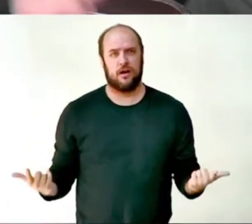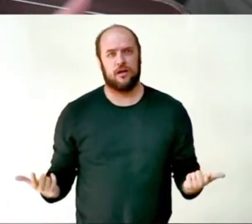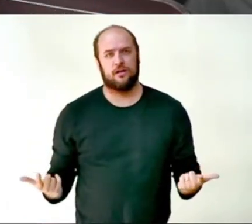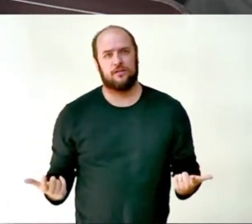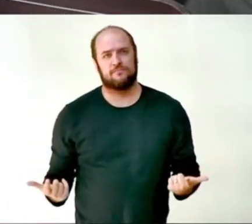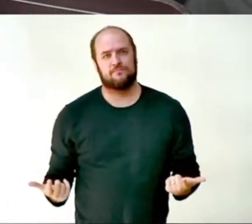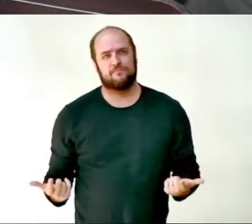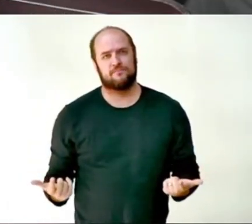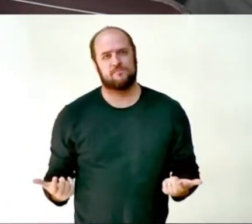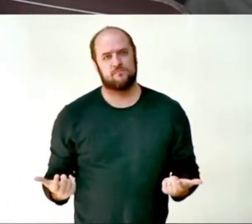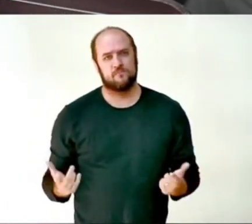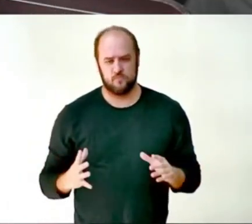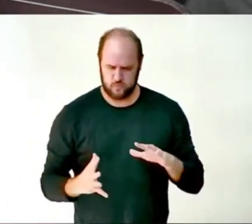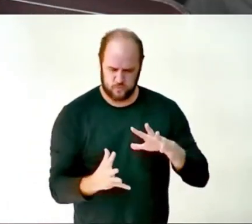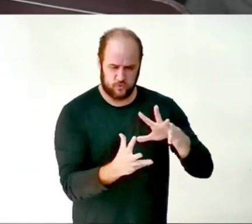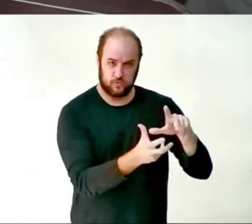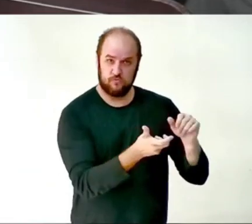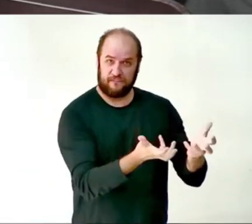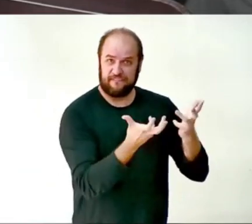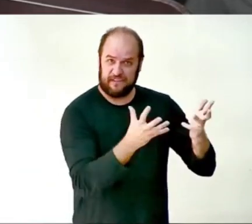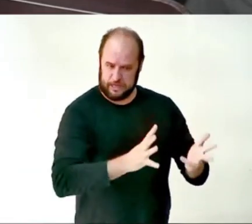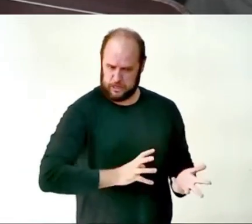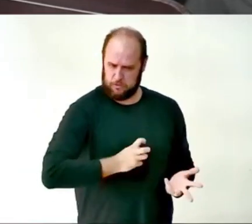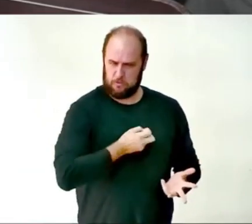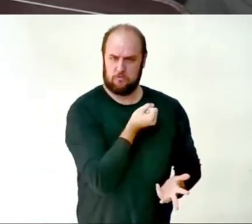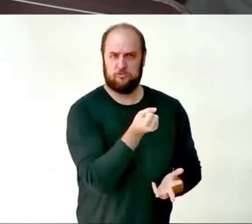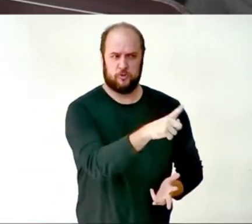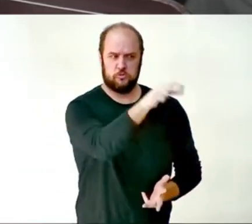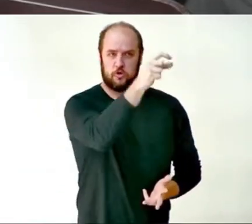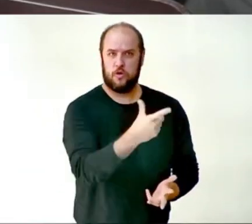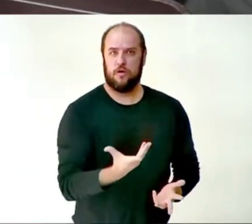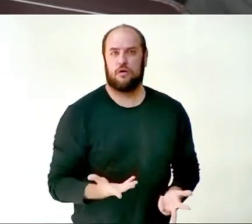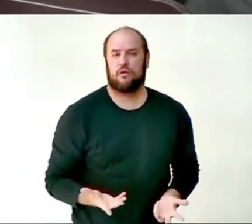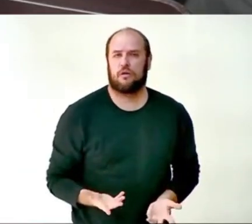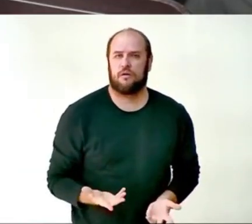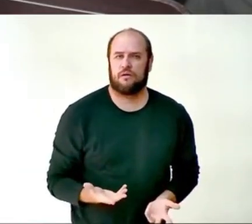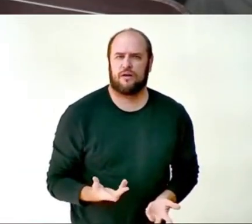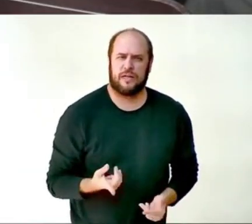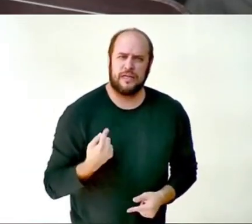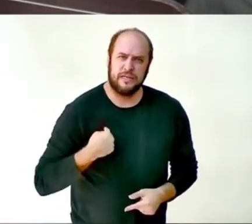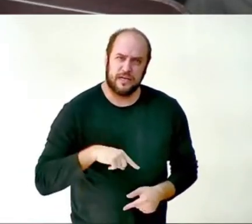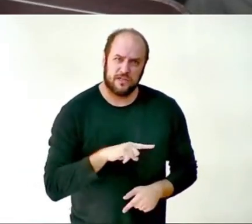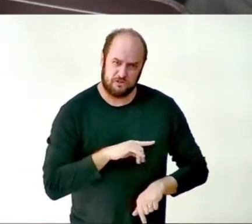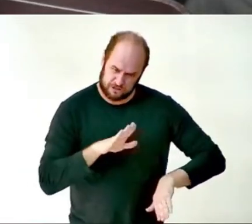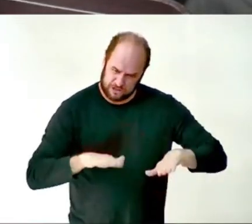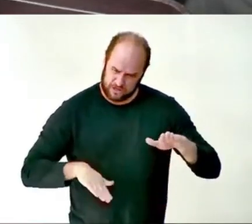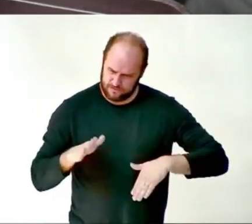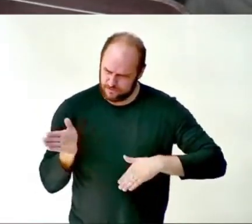escala o ódio constantemente. E muitas vezes isso nos arrasta para odiar